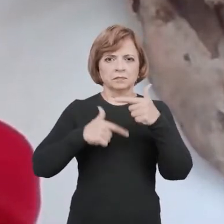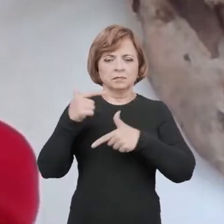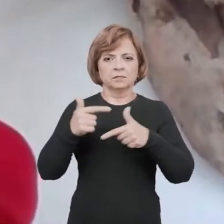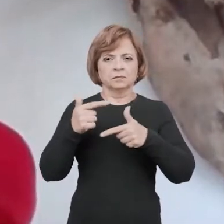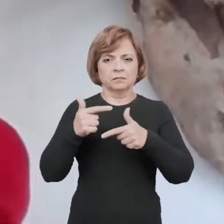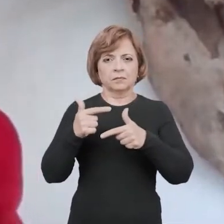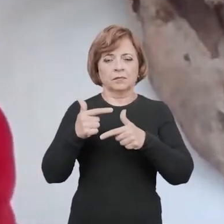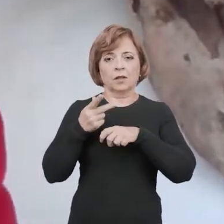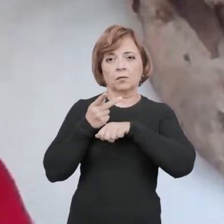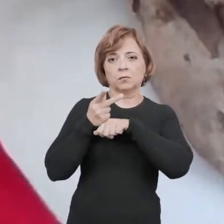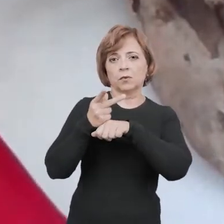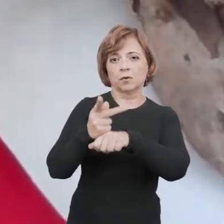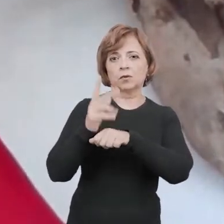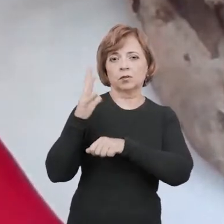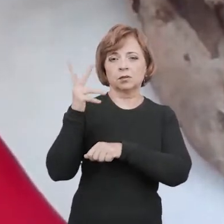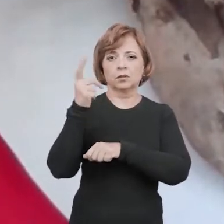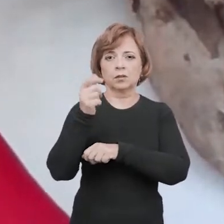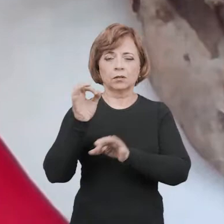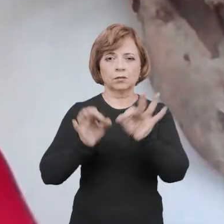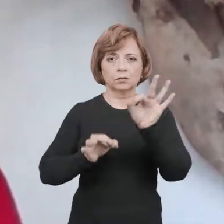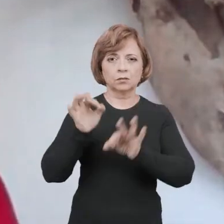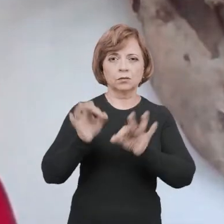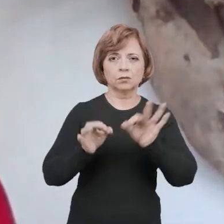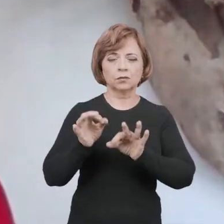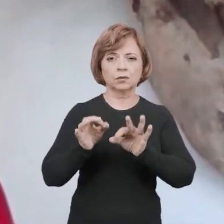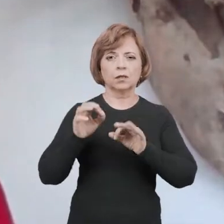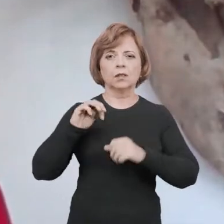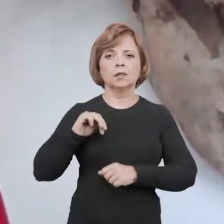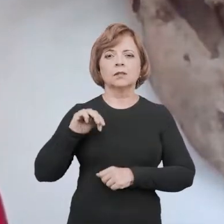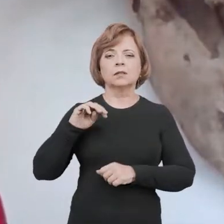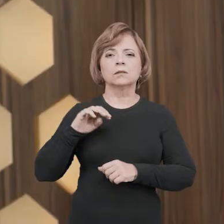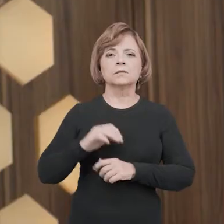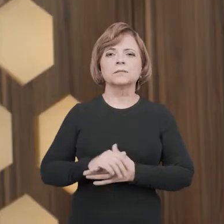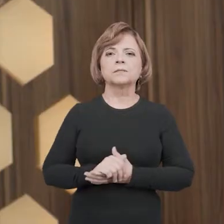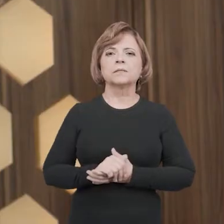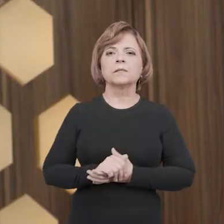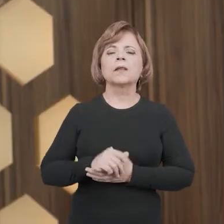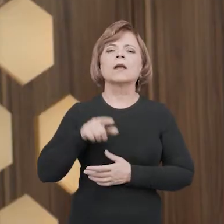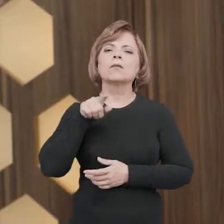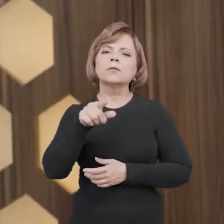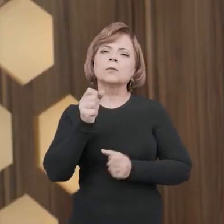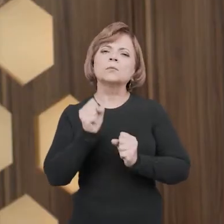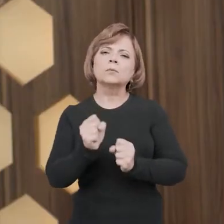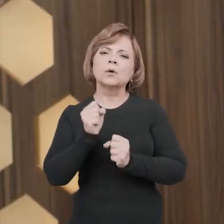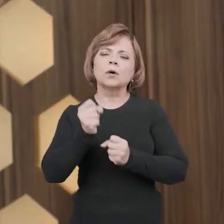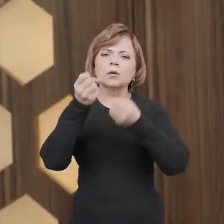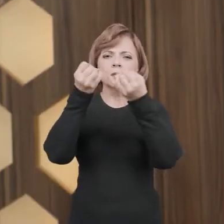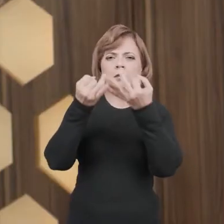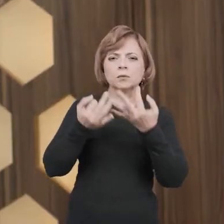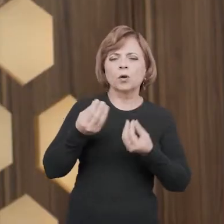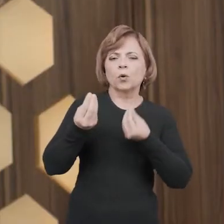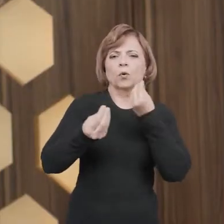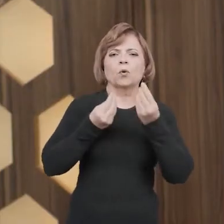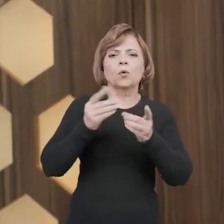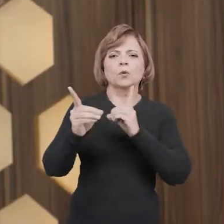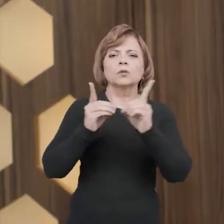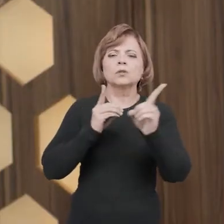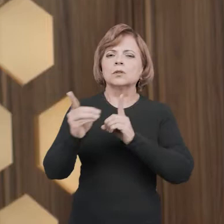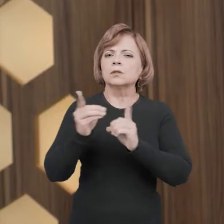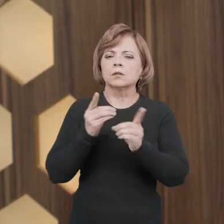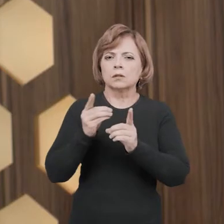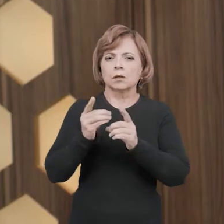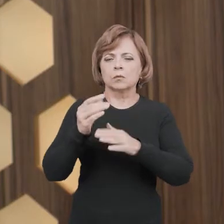interlocutora entre a Procuradoria-Geral de Justiça e o CNMP. A senhora poderia explicar como é a dinâmica entre